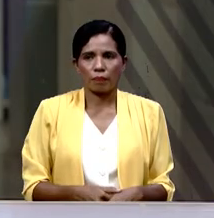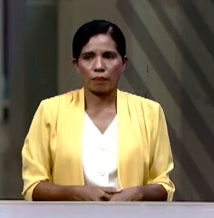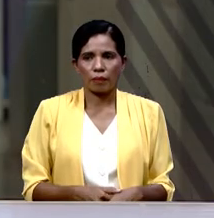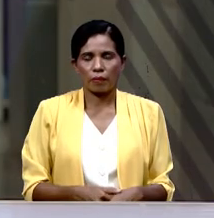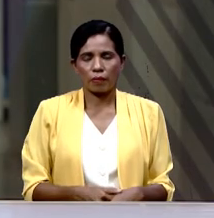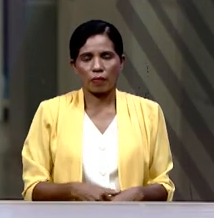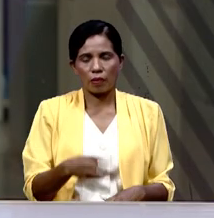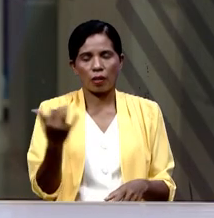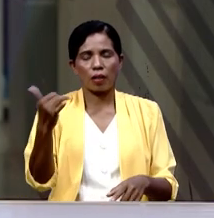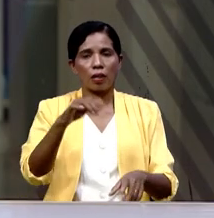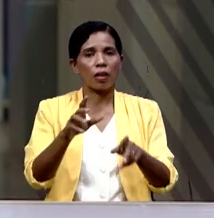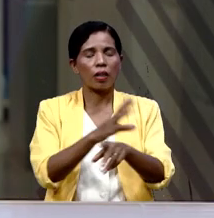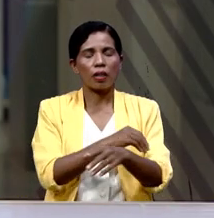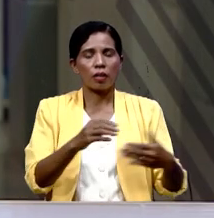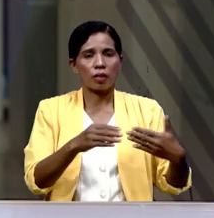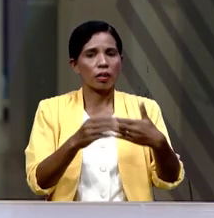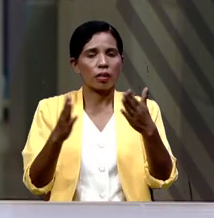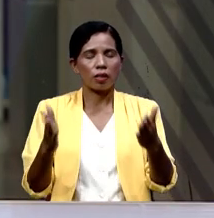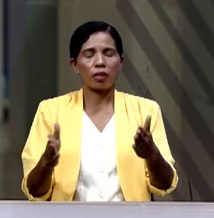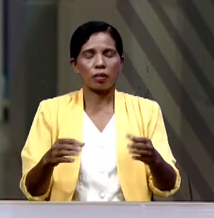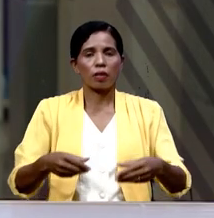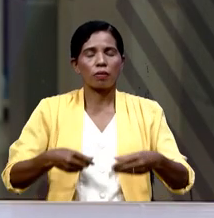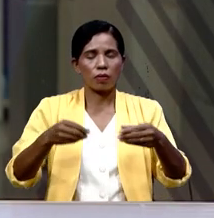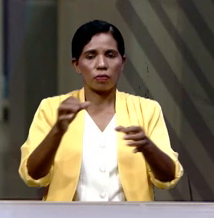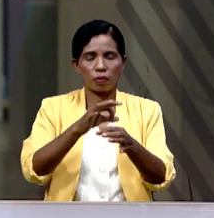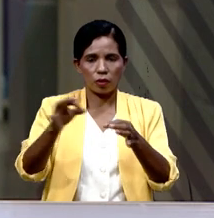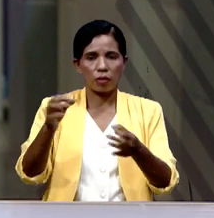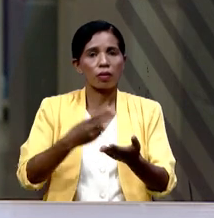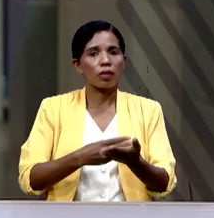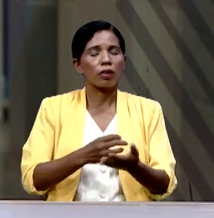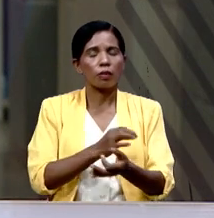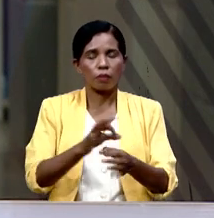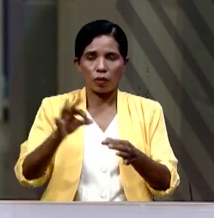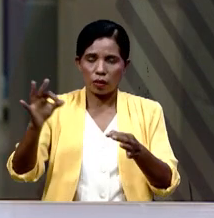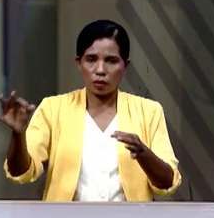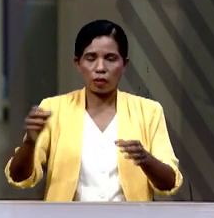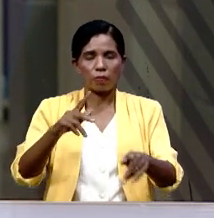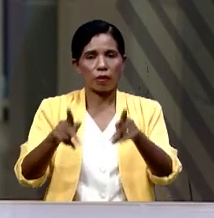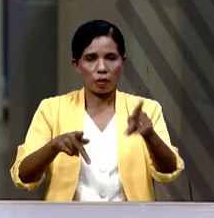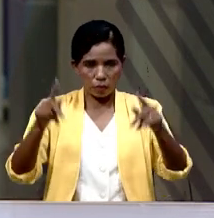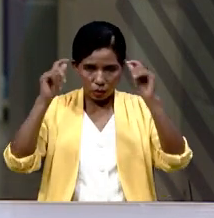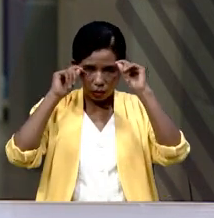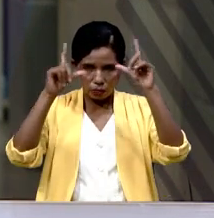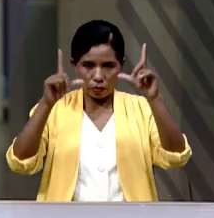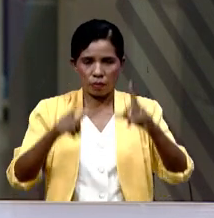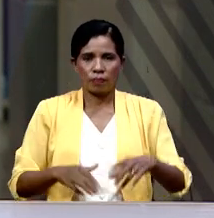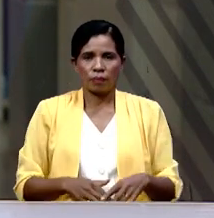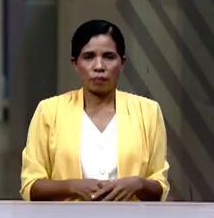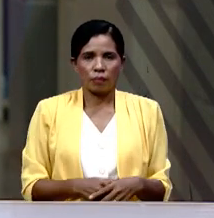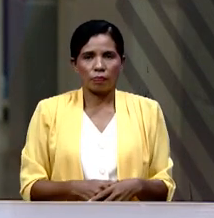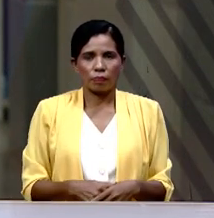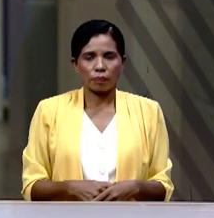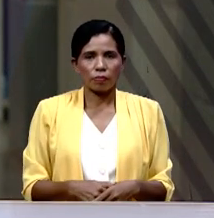Vigário geral Sira Iha Cada Paróquia, Sefo Formação Espiritual, Basaran Sira Iha Timor.